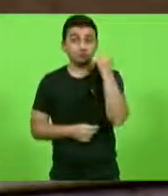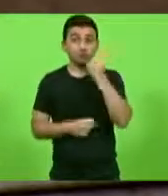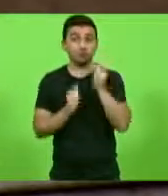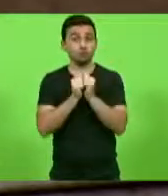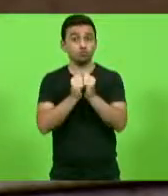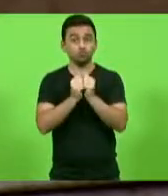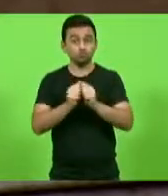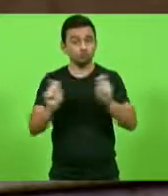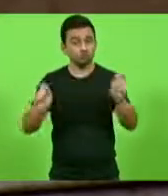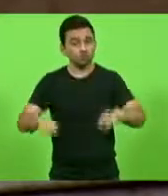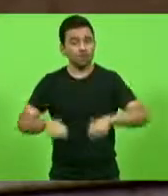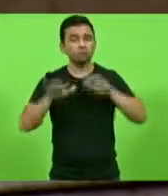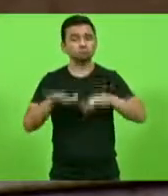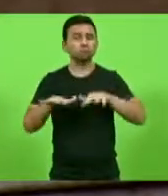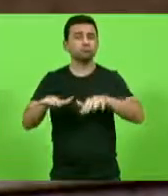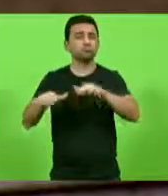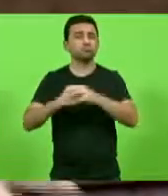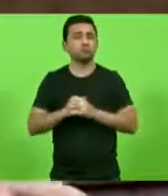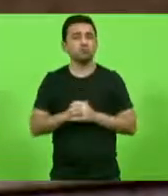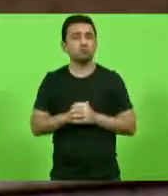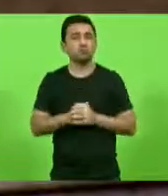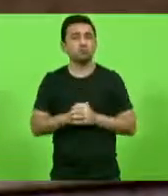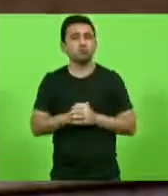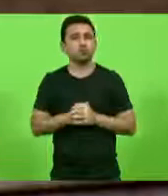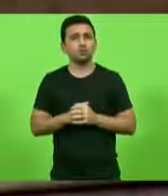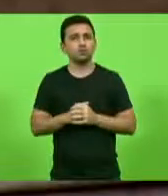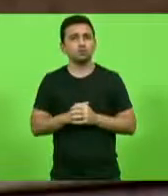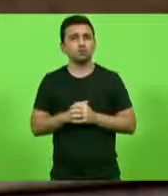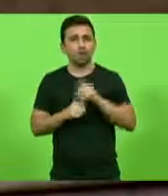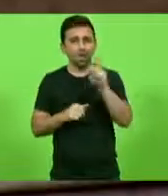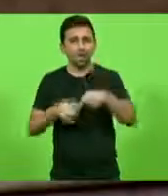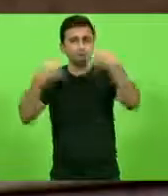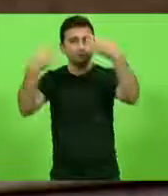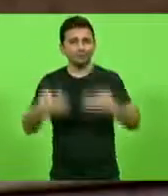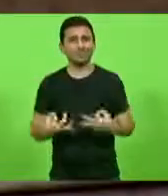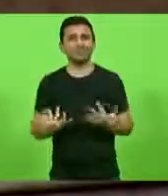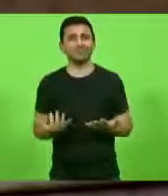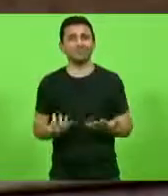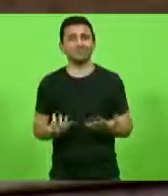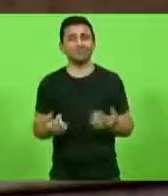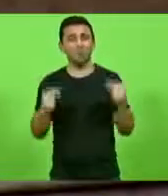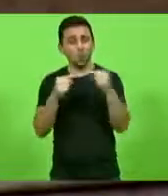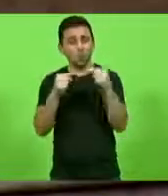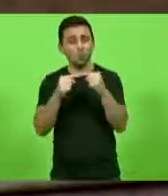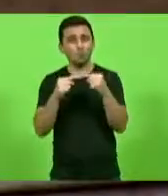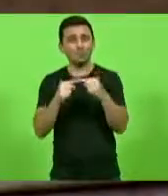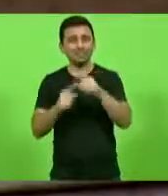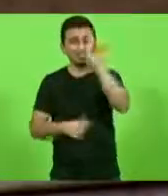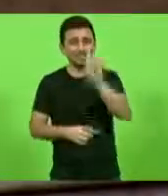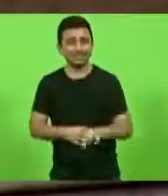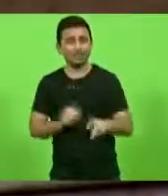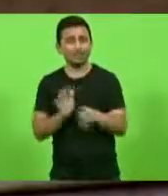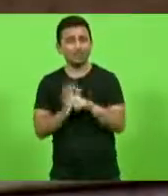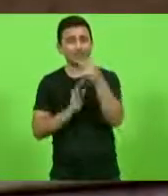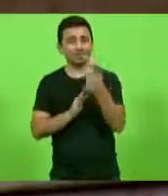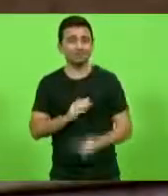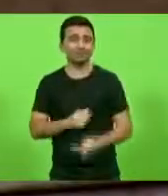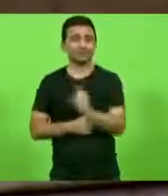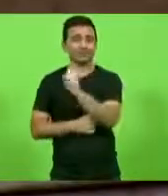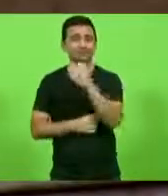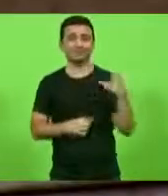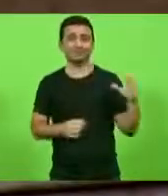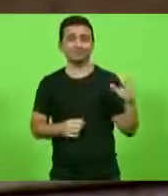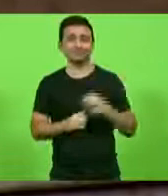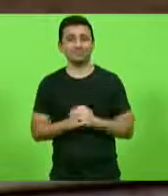esse movimento. Um movimento que é um movimento pela justiça, pelo que é direito. Nós termos o que é